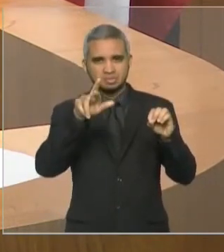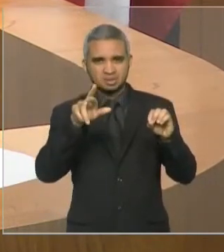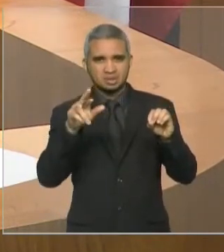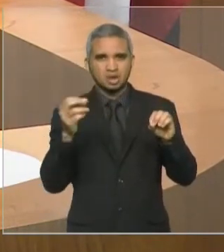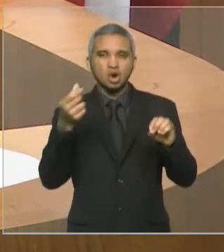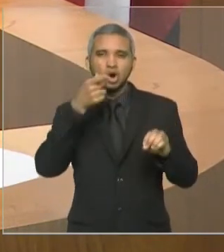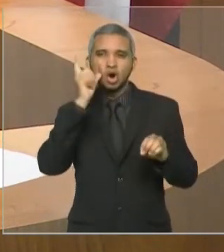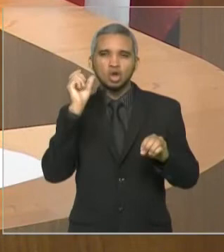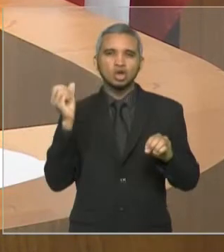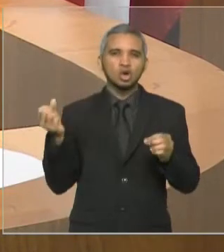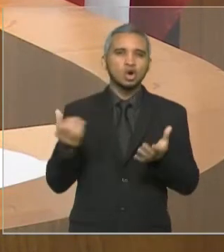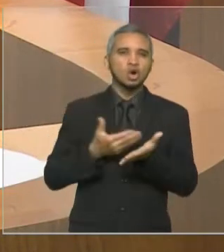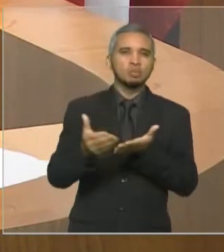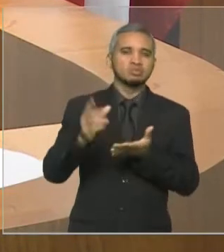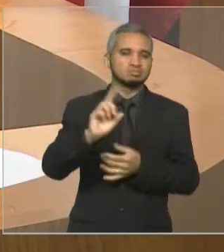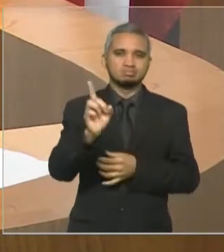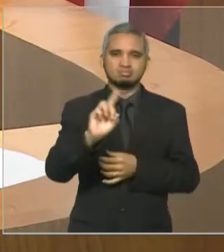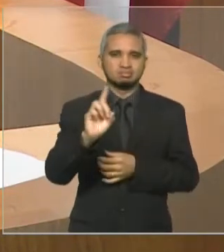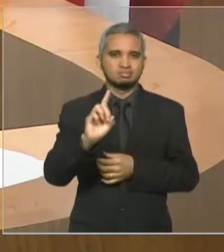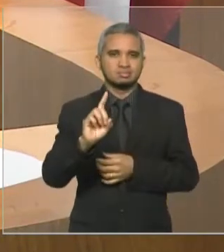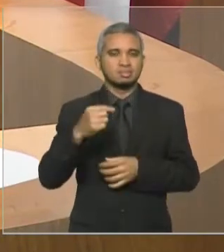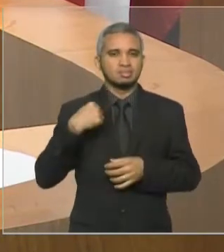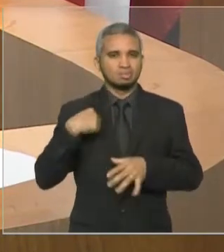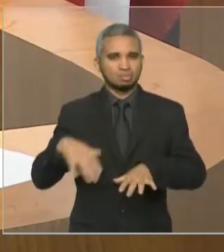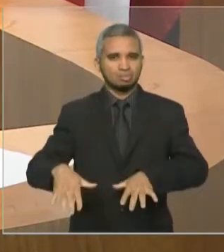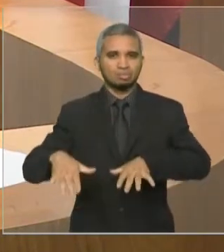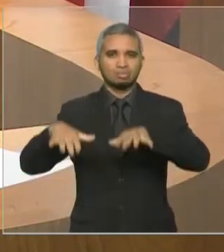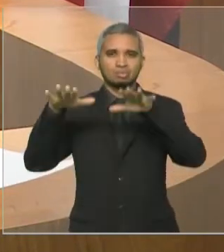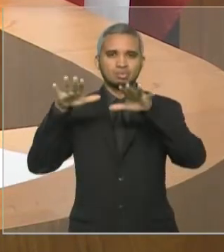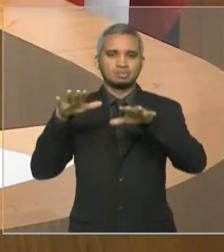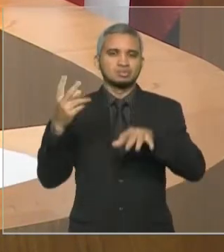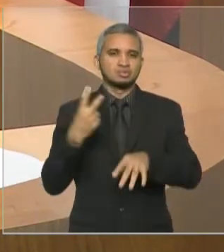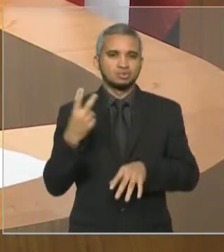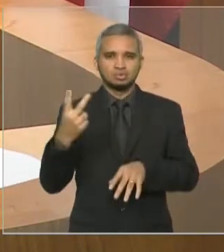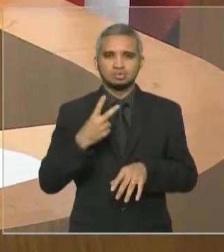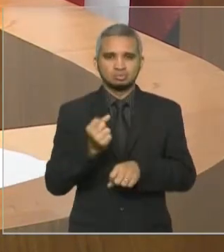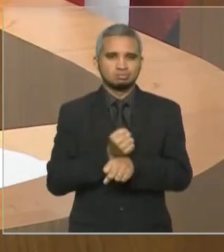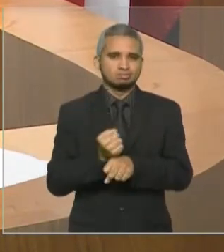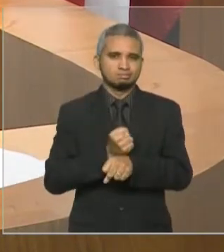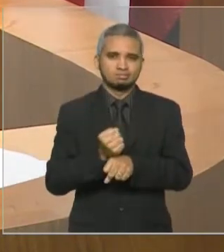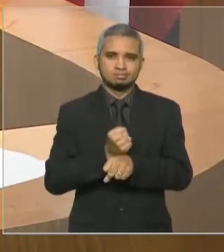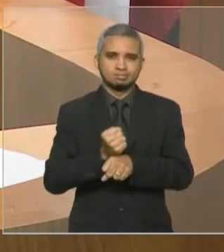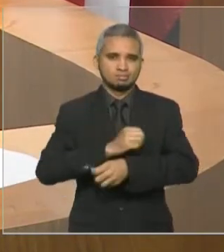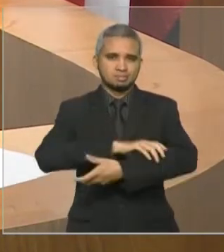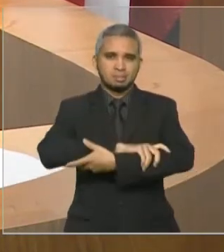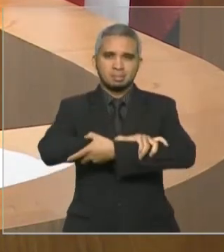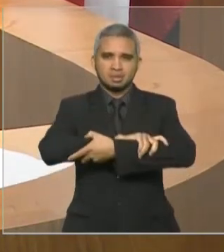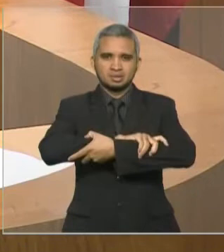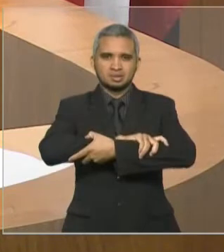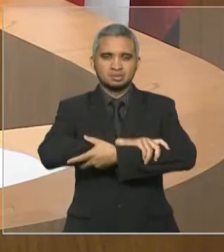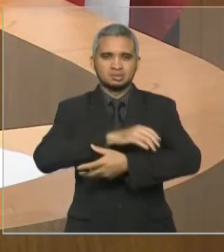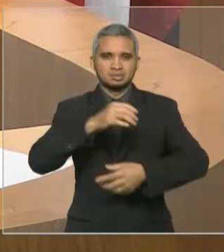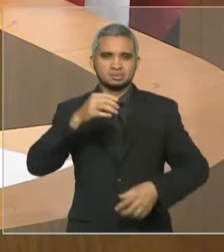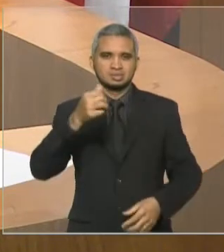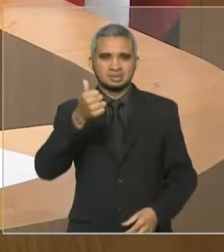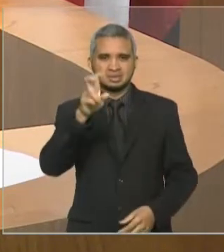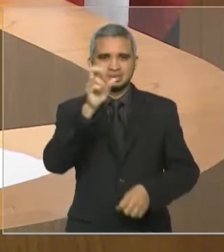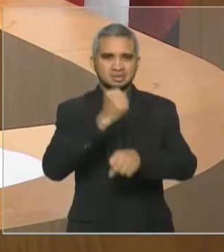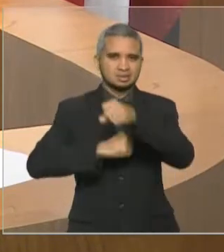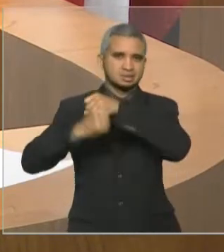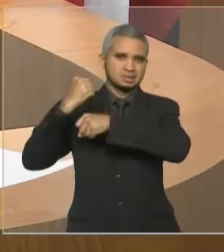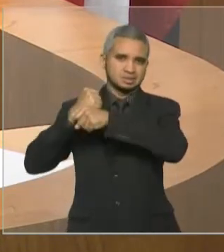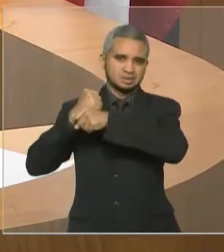bem meninozinho, já conhecia ele e fizemos essa parceria política há 15 anos atrás. Mas eu quero